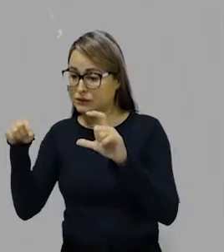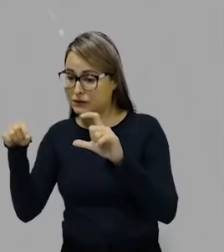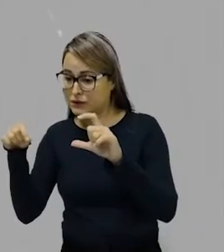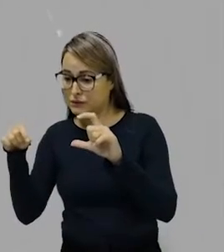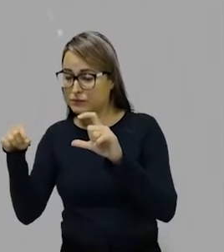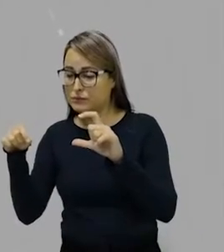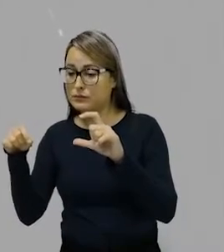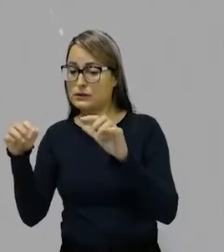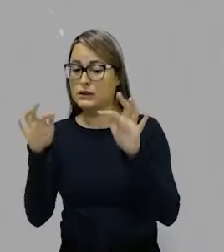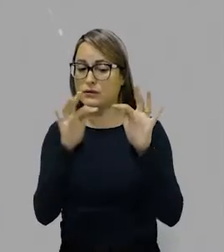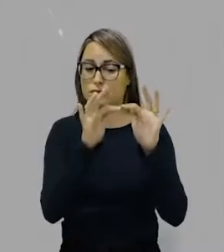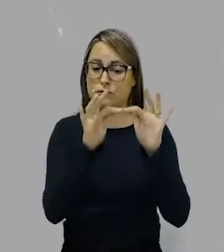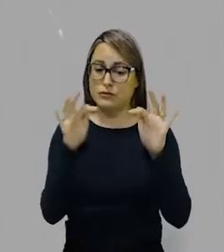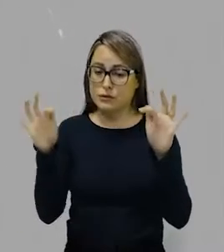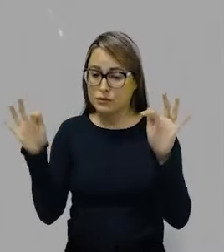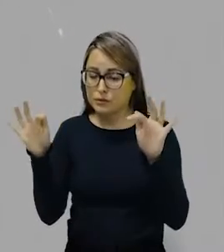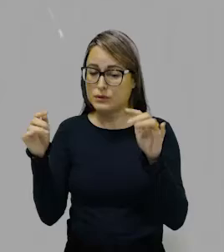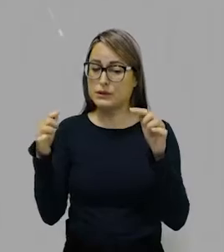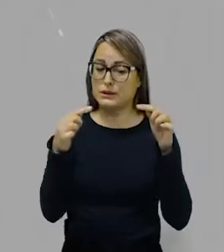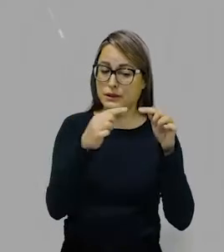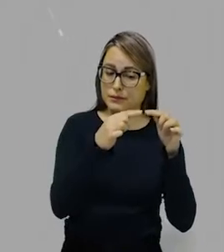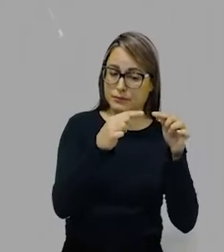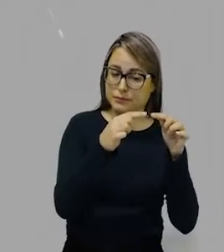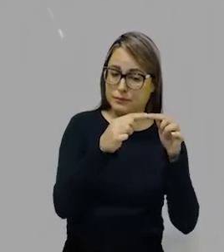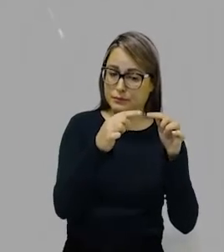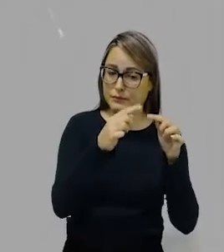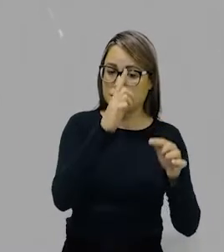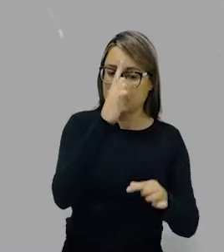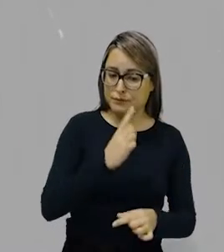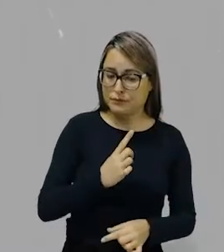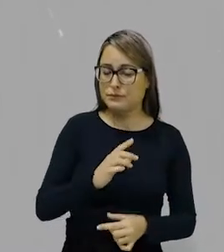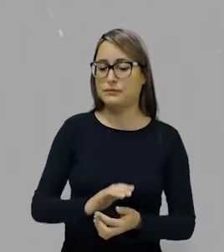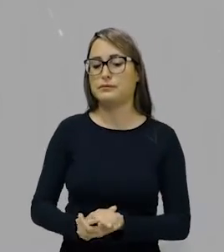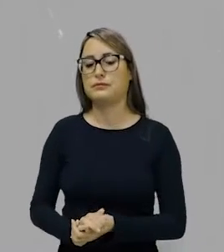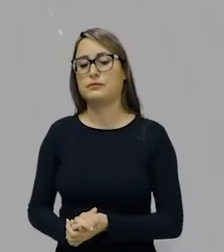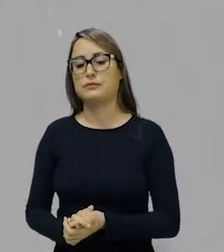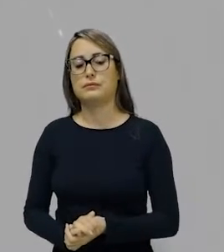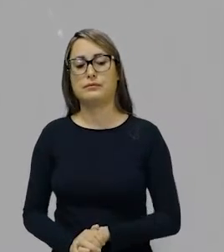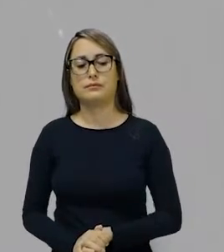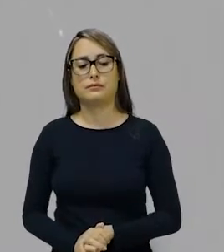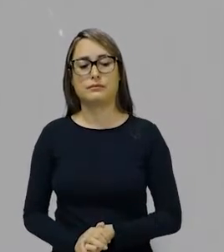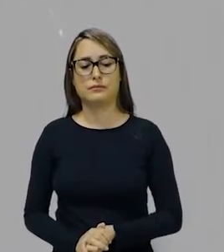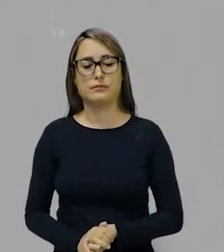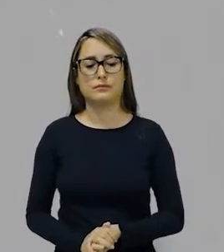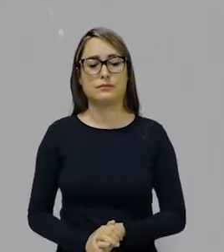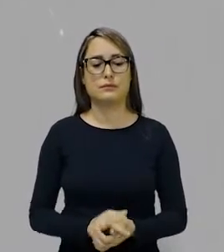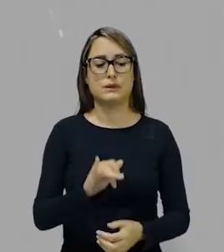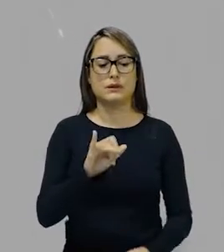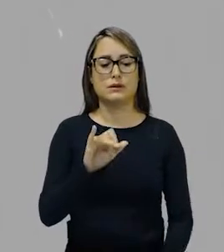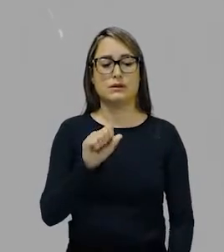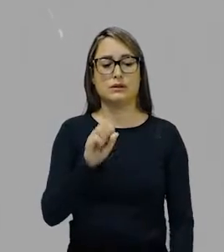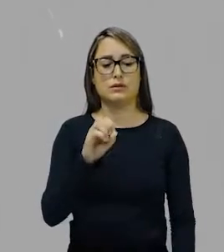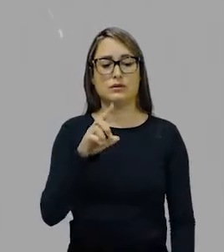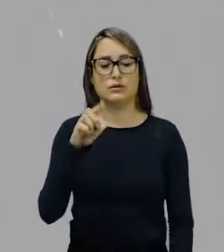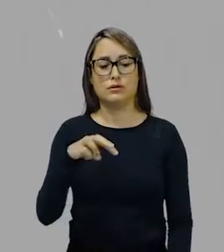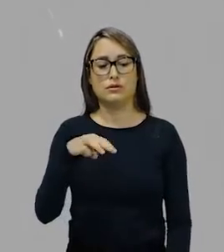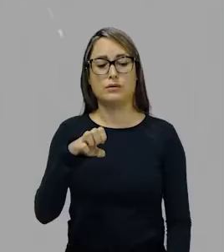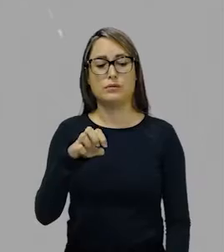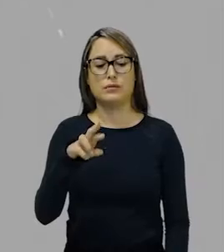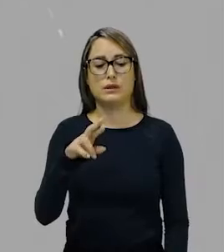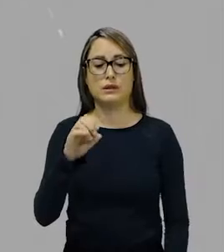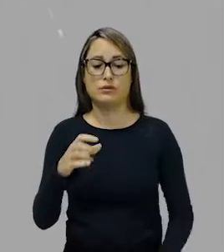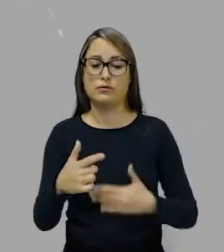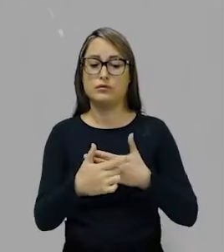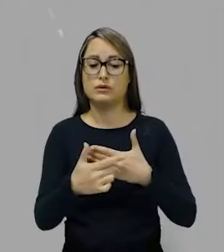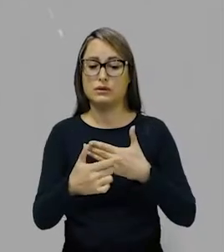lado a fórmula molecular da substância. Show? O isômero de função do butanoato de